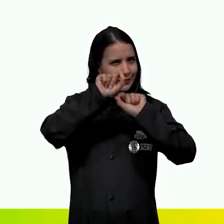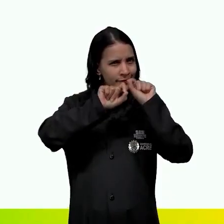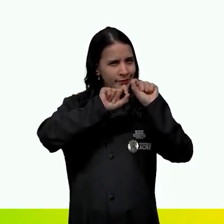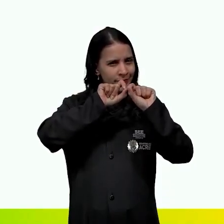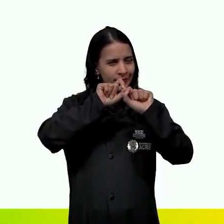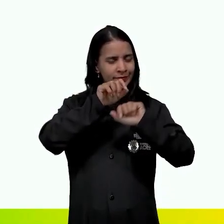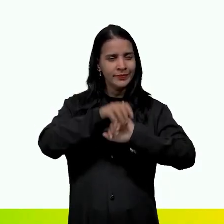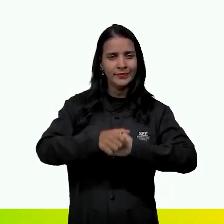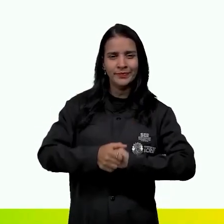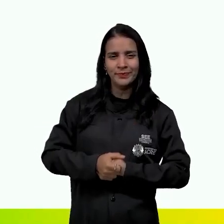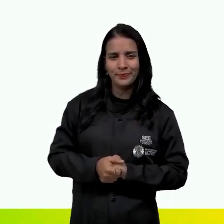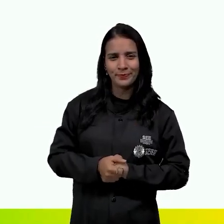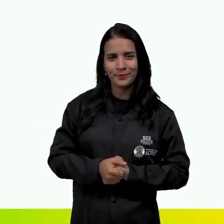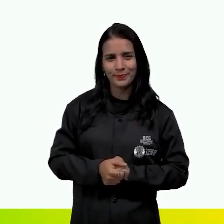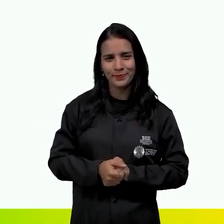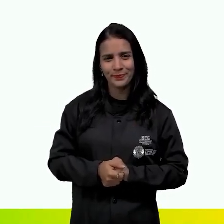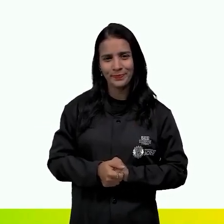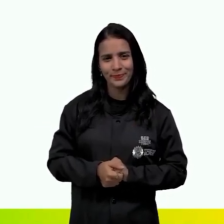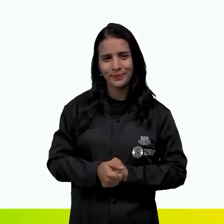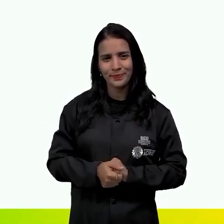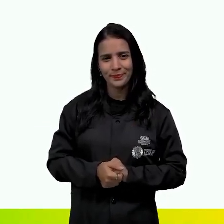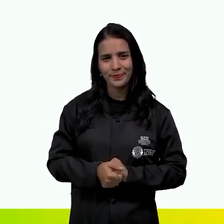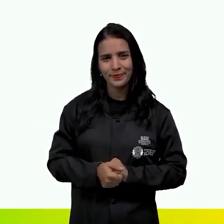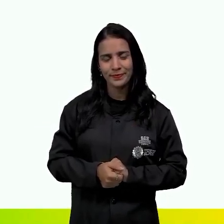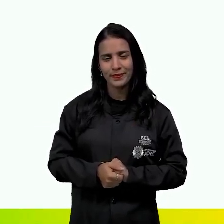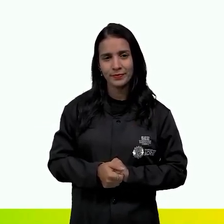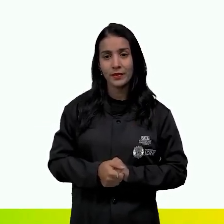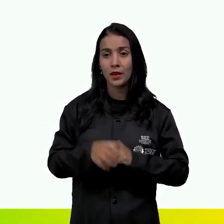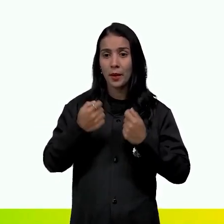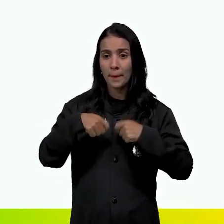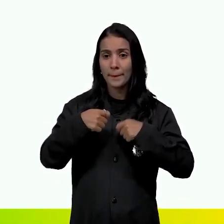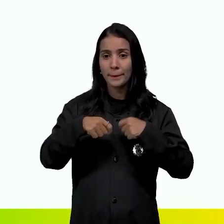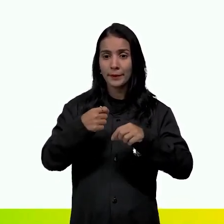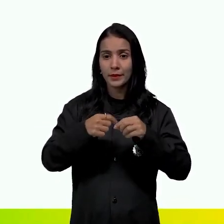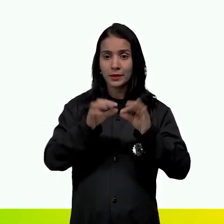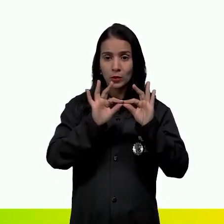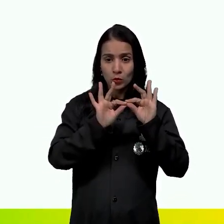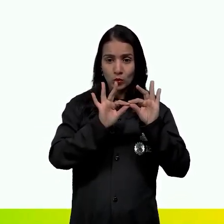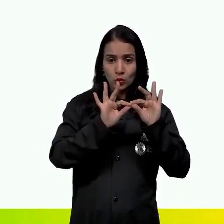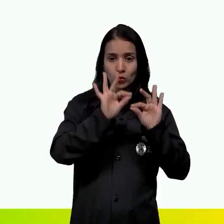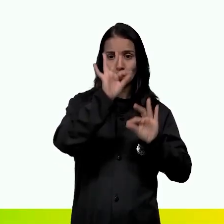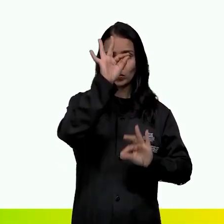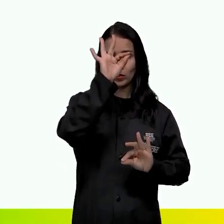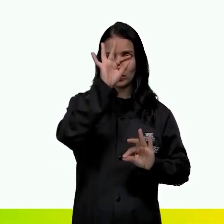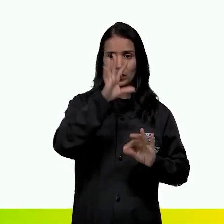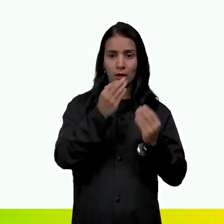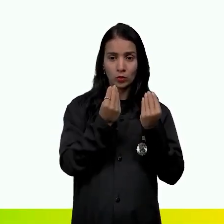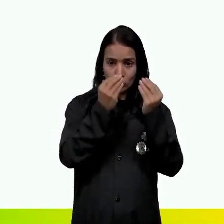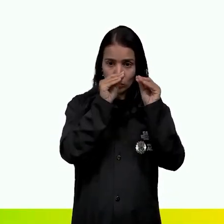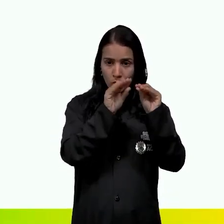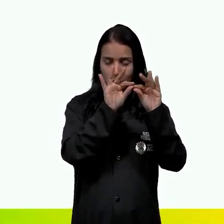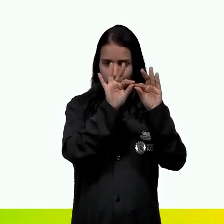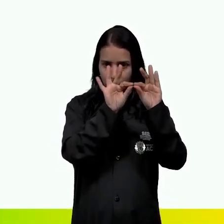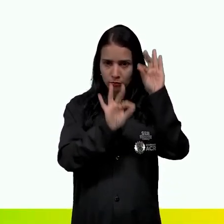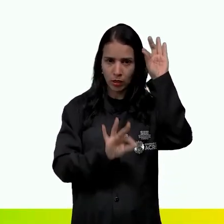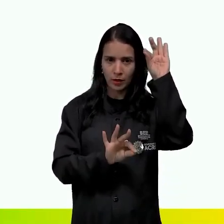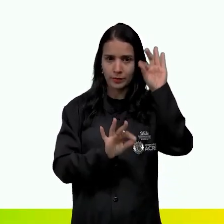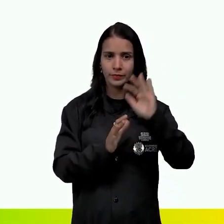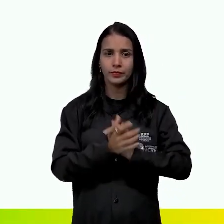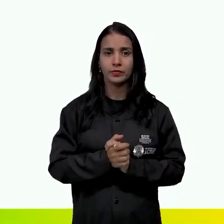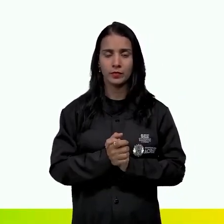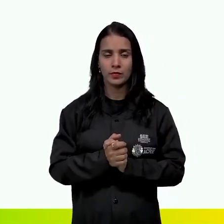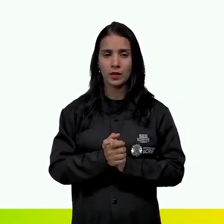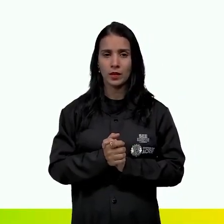de fazer as demarcações das alturas, que nós já vimos que aqui é 2, imaginar que tem uma quantidade de líquido